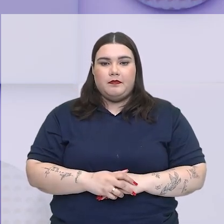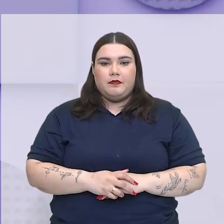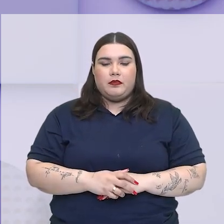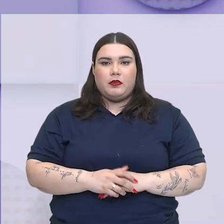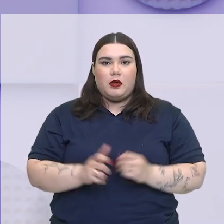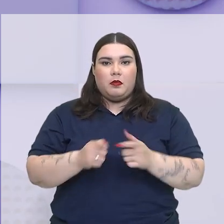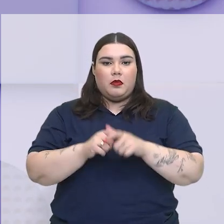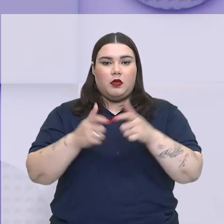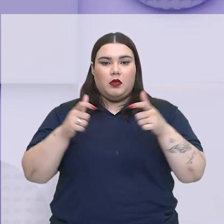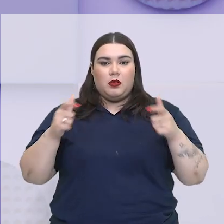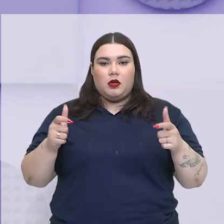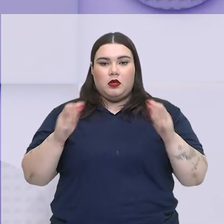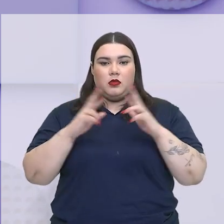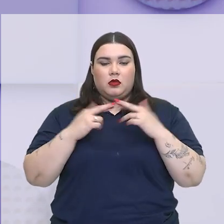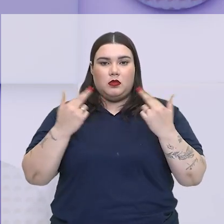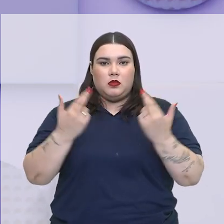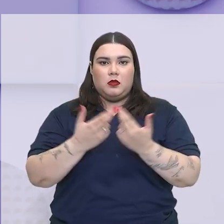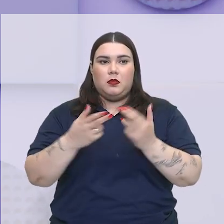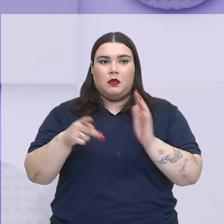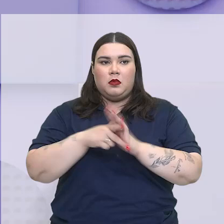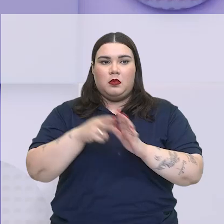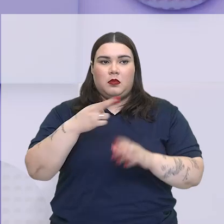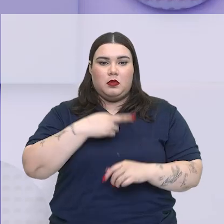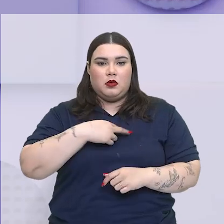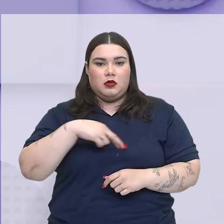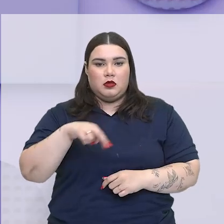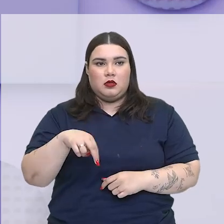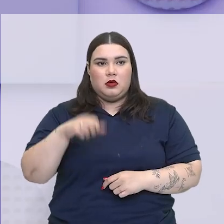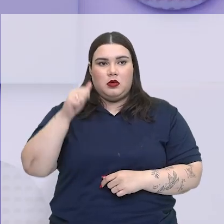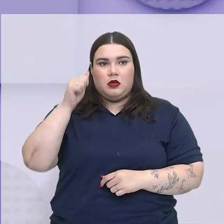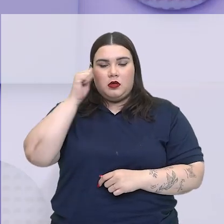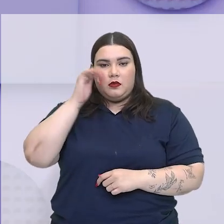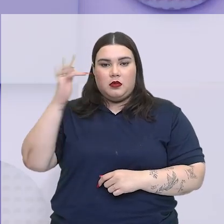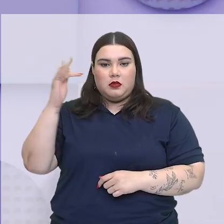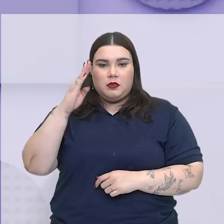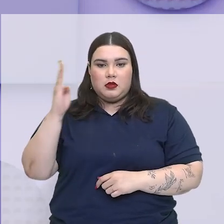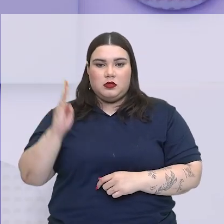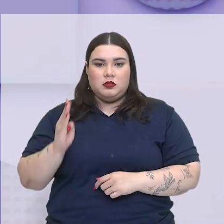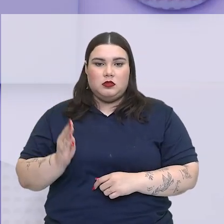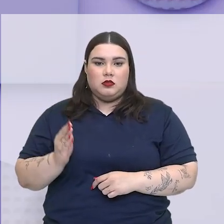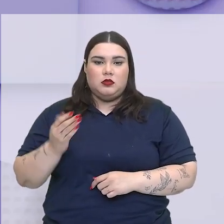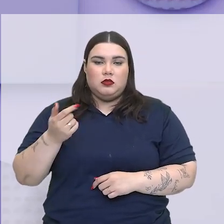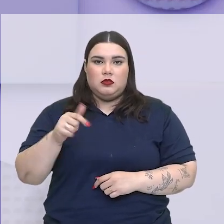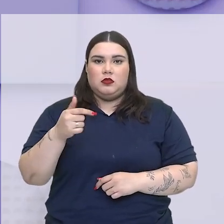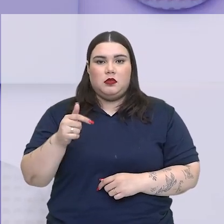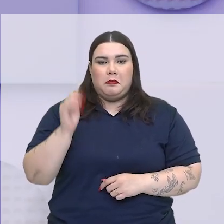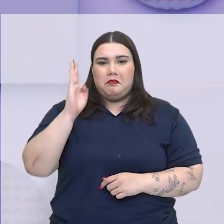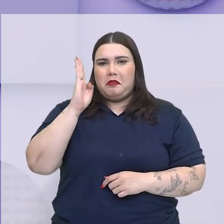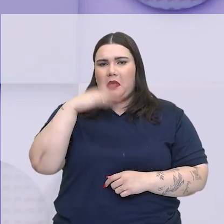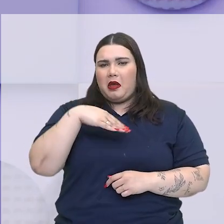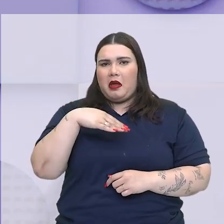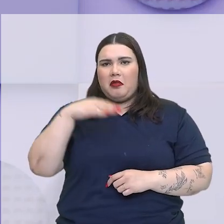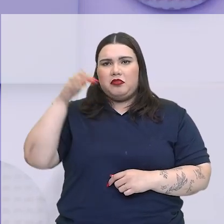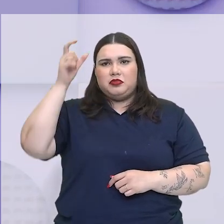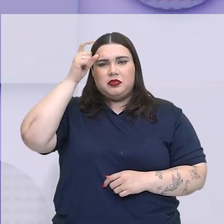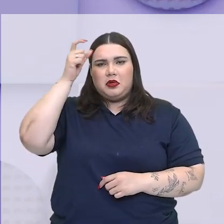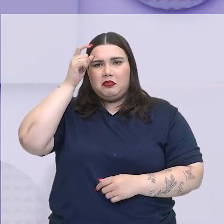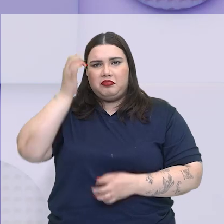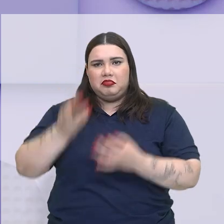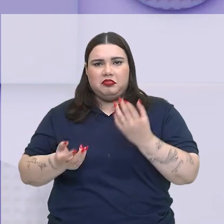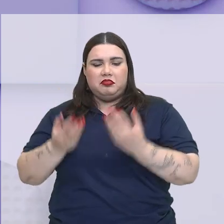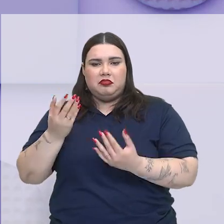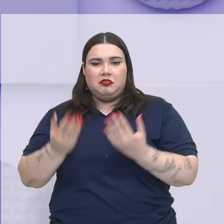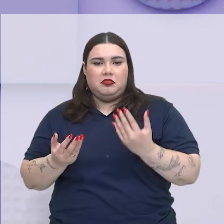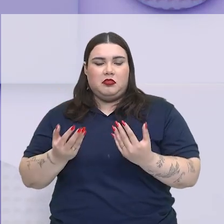muitos ritos das religiões afro-brasileiras não tem, por exemplo, essa figura do mal, do inferno,